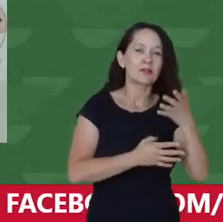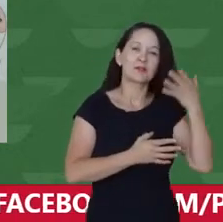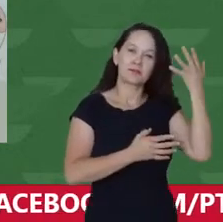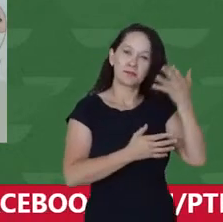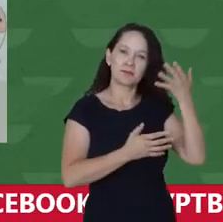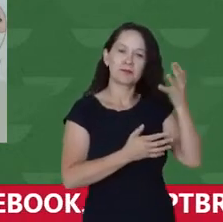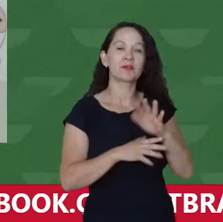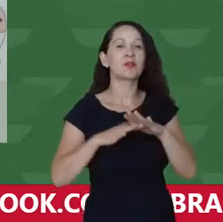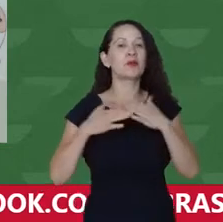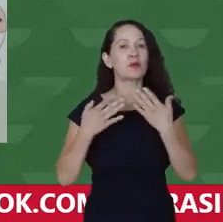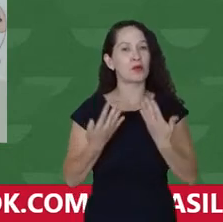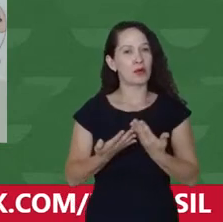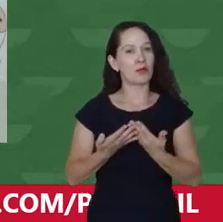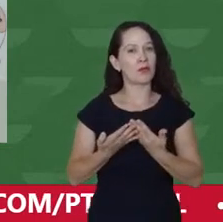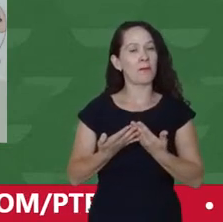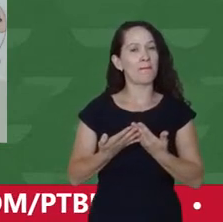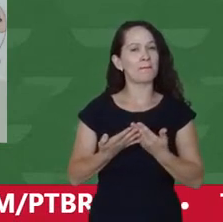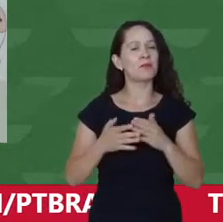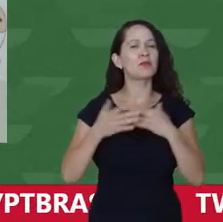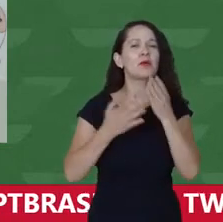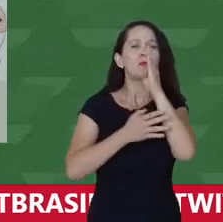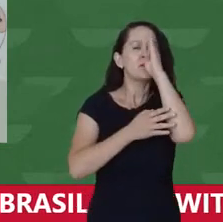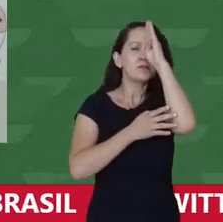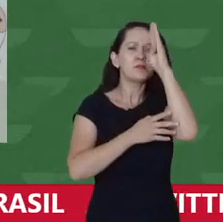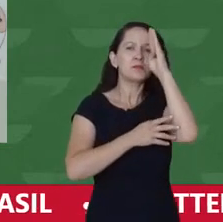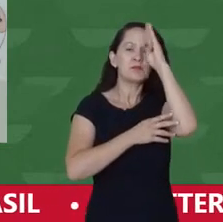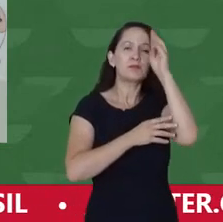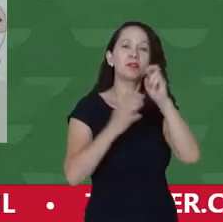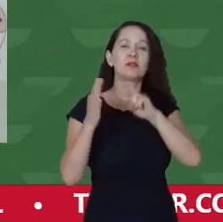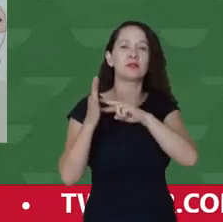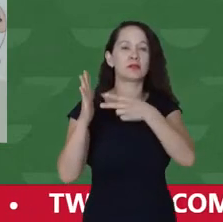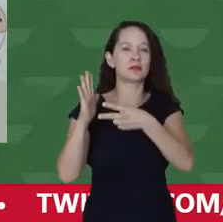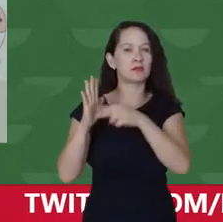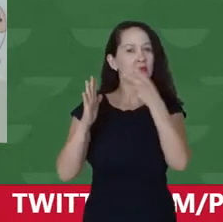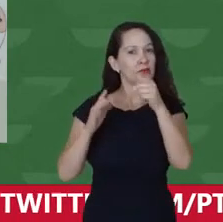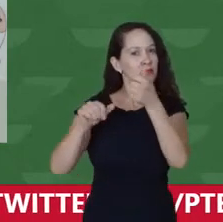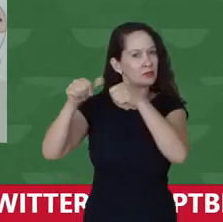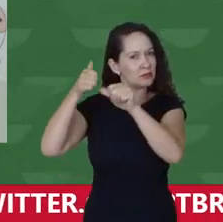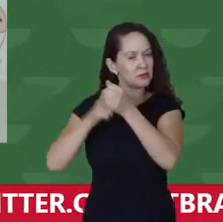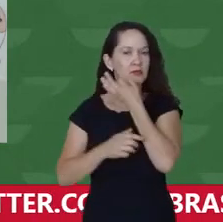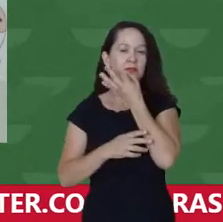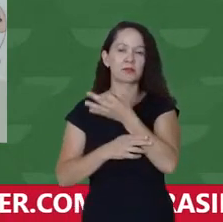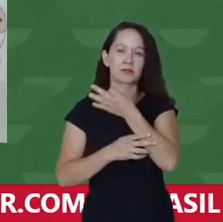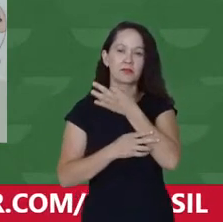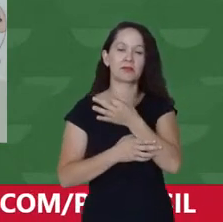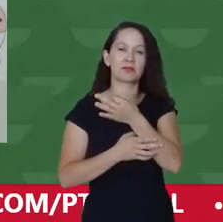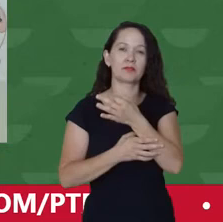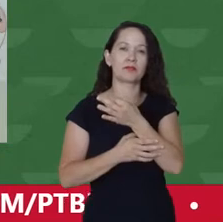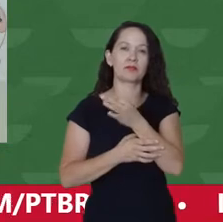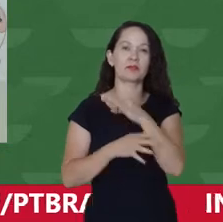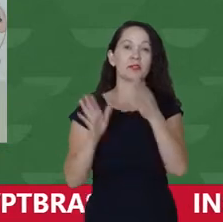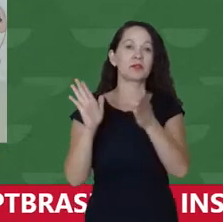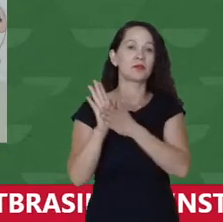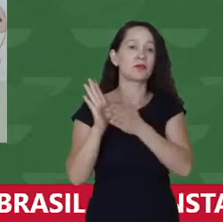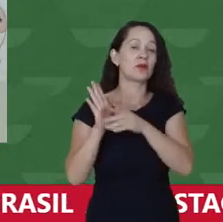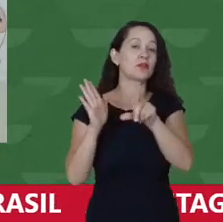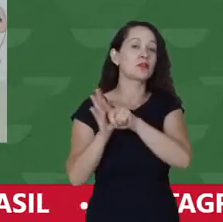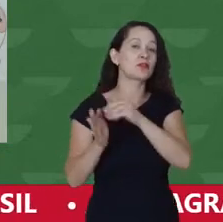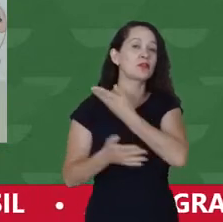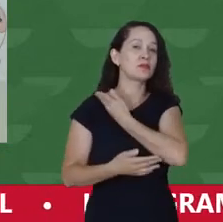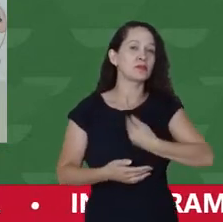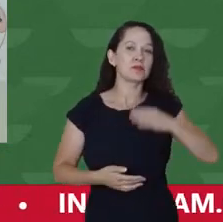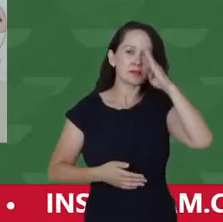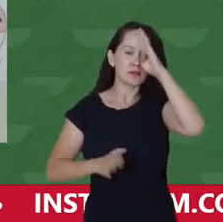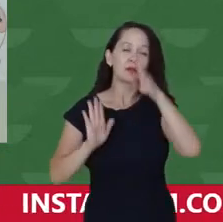sobre qual é o principal significado, na sua avaliação, dessa proposta que o governo